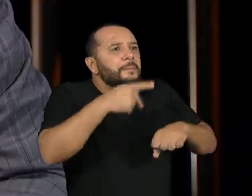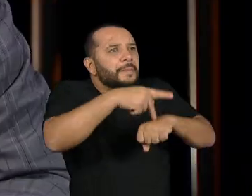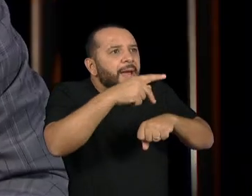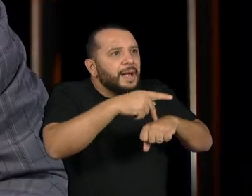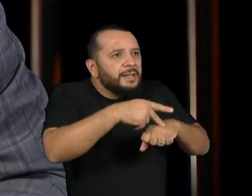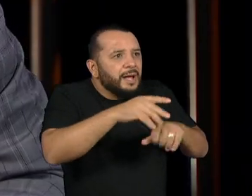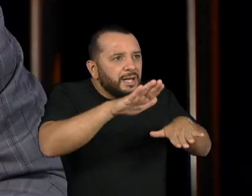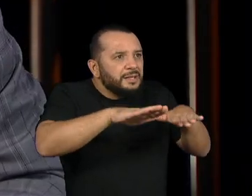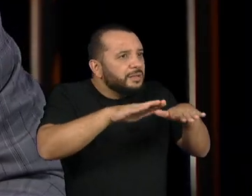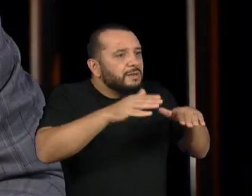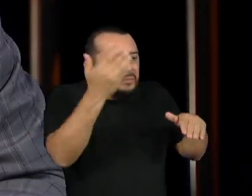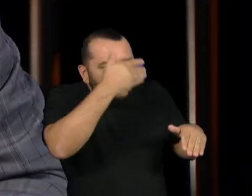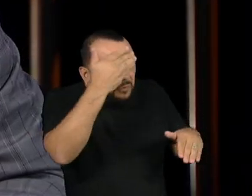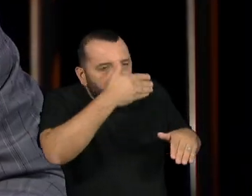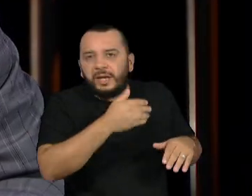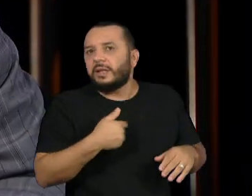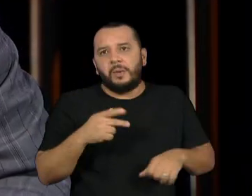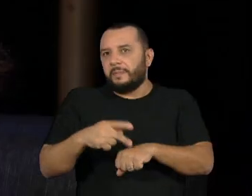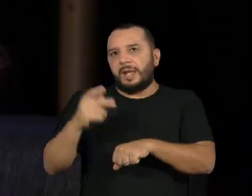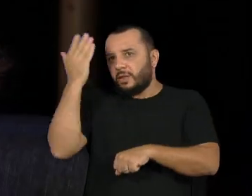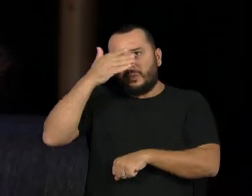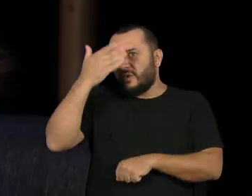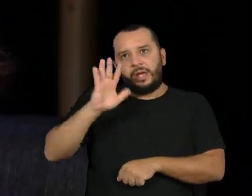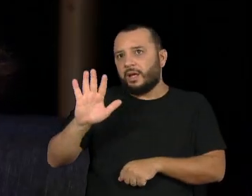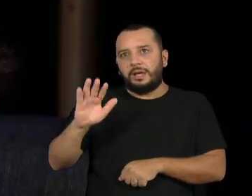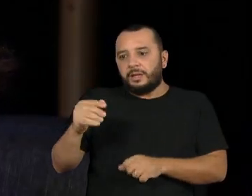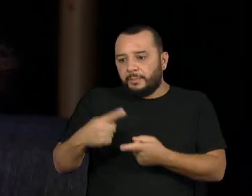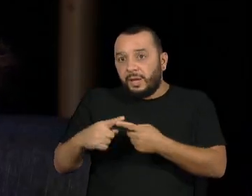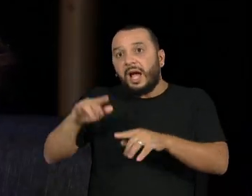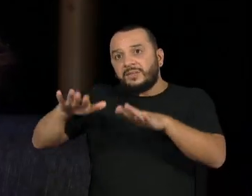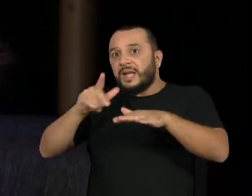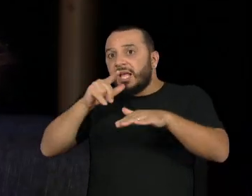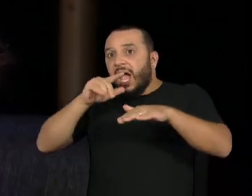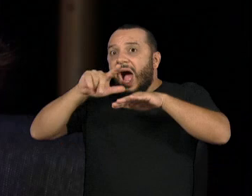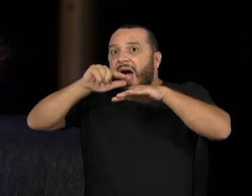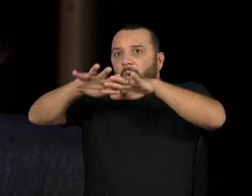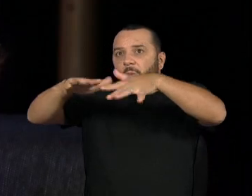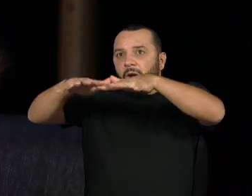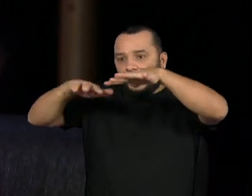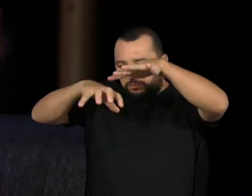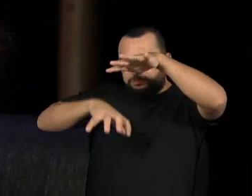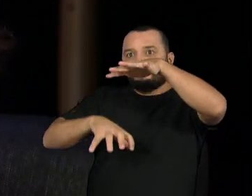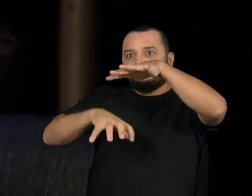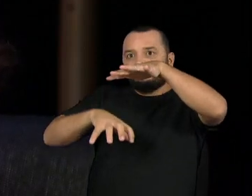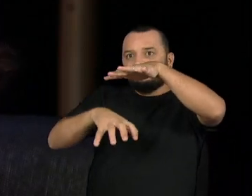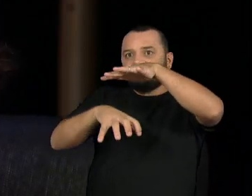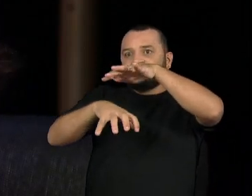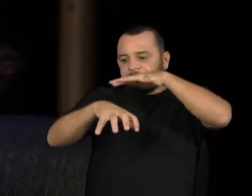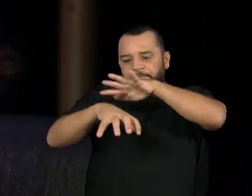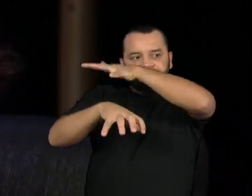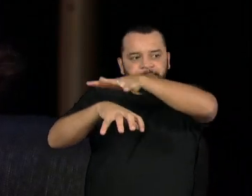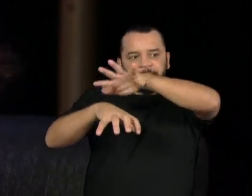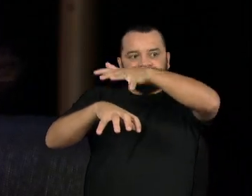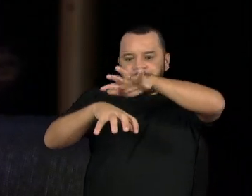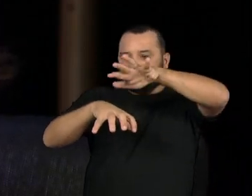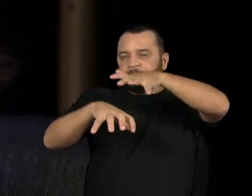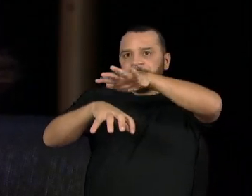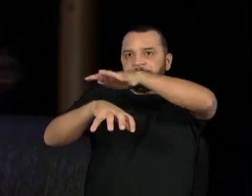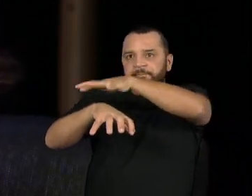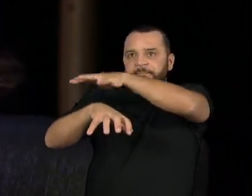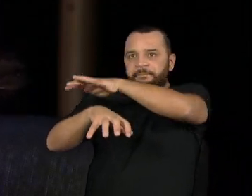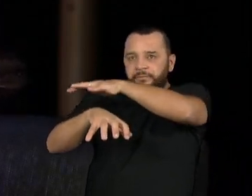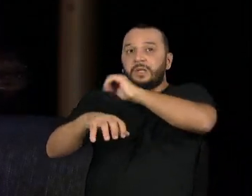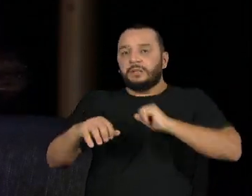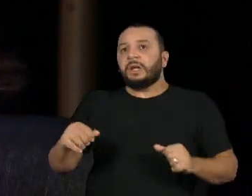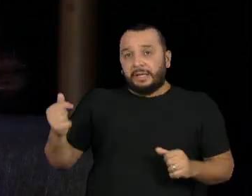não as veria. Não. Inclusive, eu bati em uma no primeiro dia de navegação, em solitário da minha vida. Eu tinha acabado de avisar meus